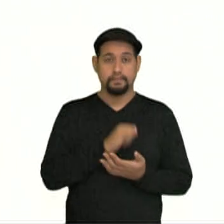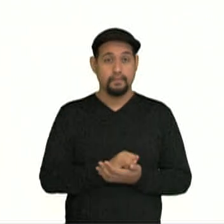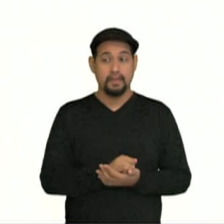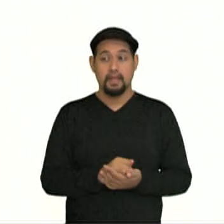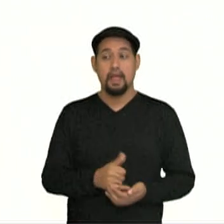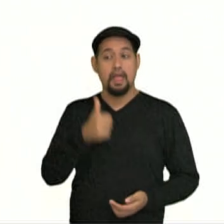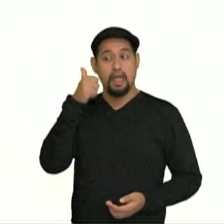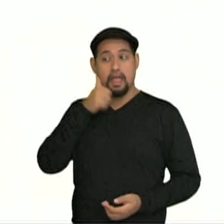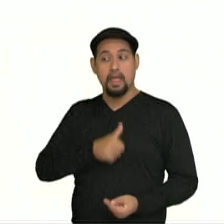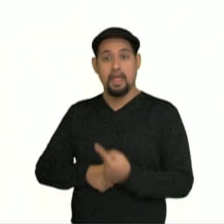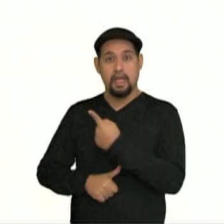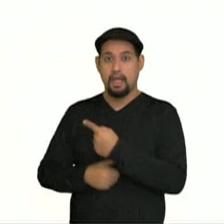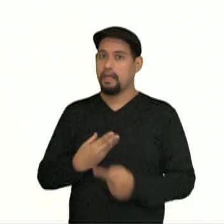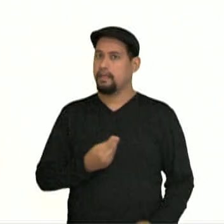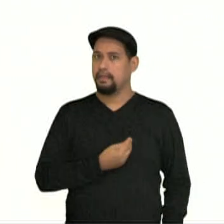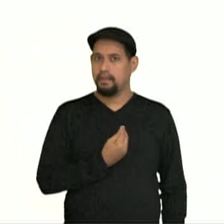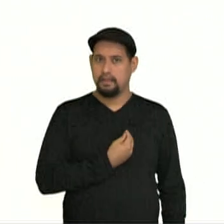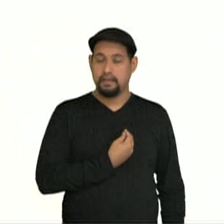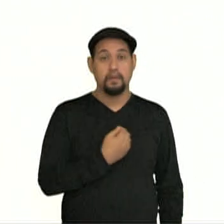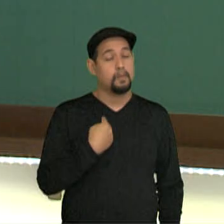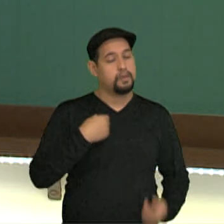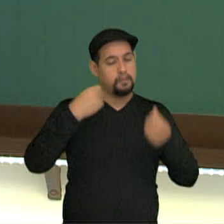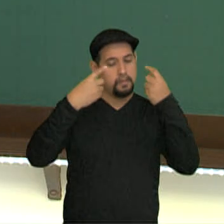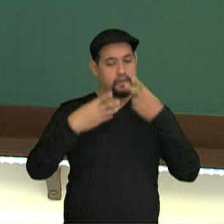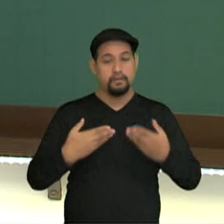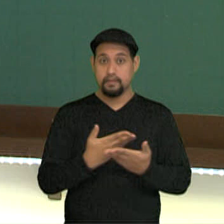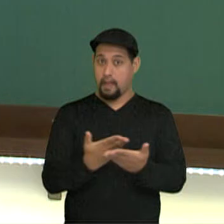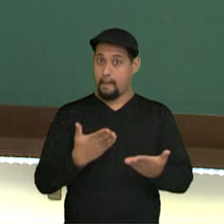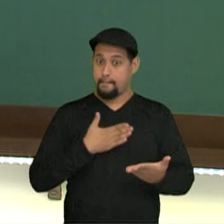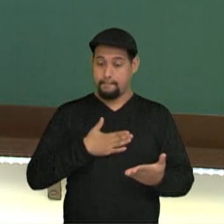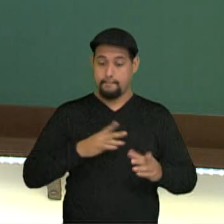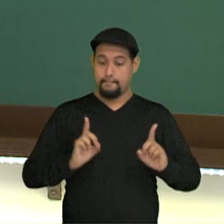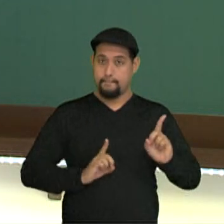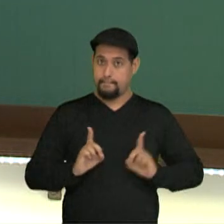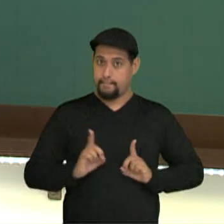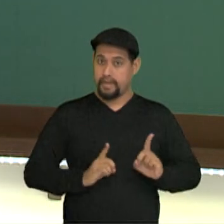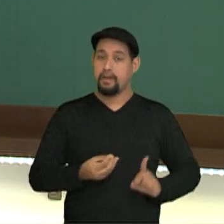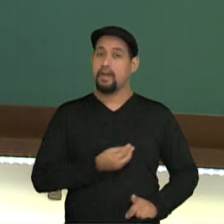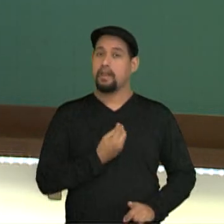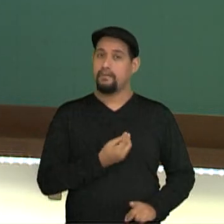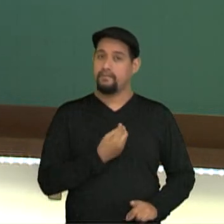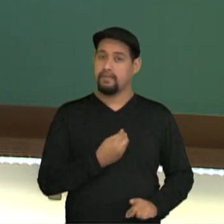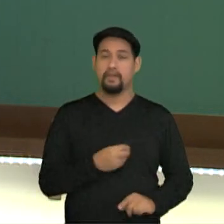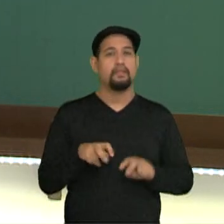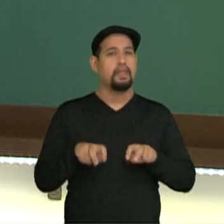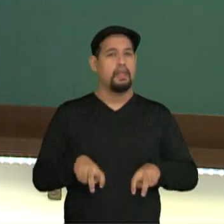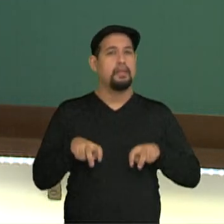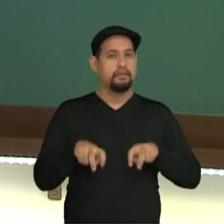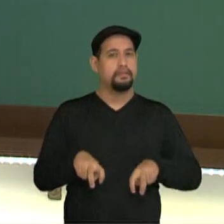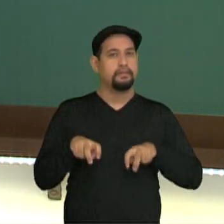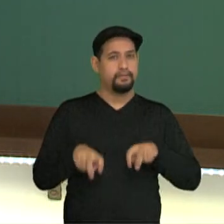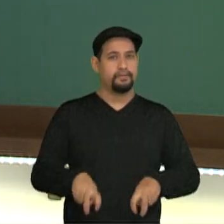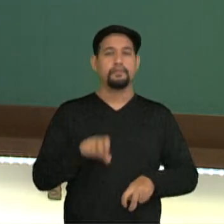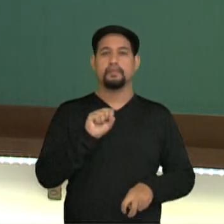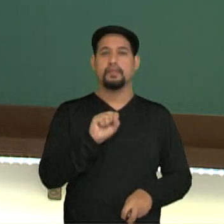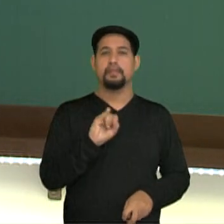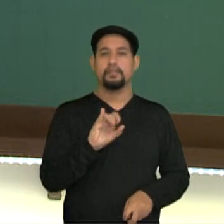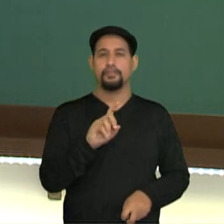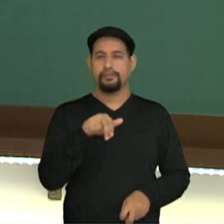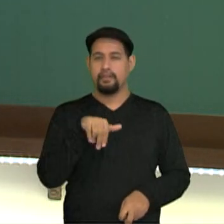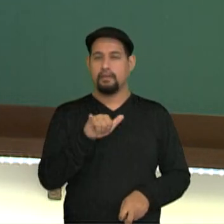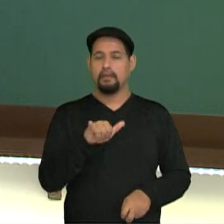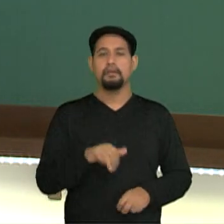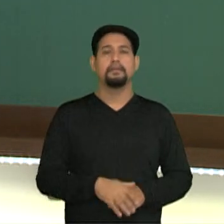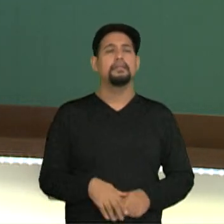lives, porque eu estou falando com vocês da minha prima, que ela mora em Sydney, na Austrália. E na 5,